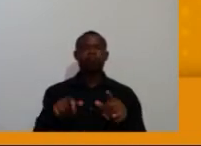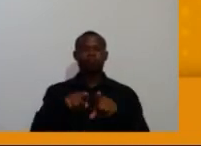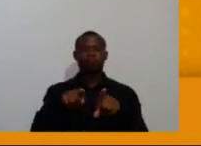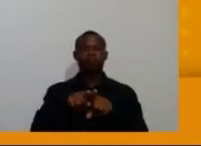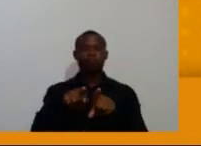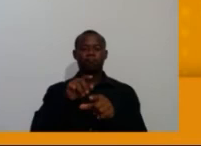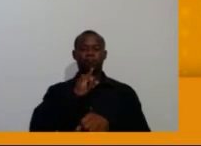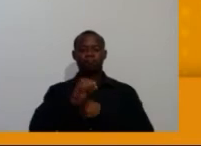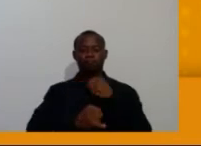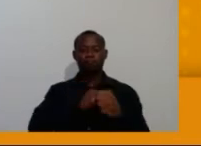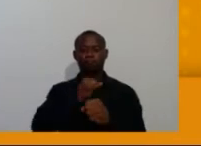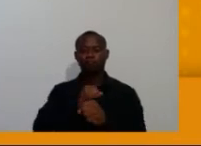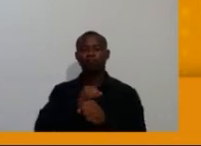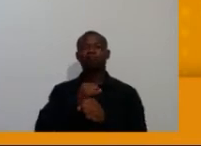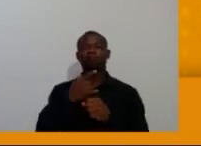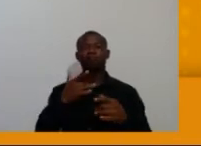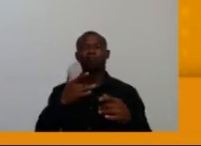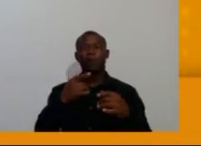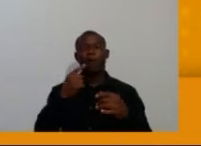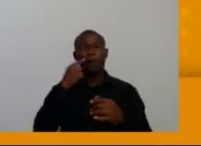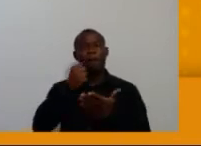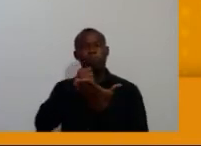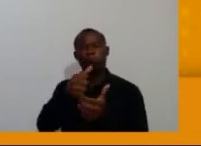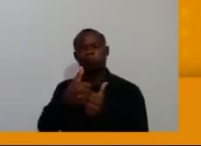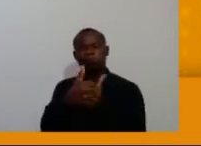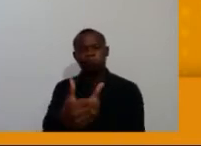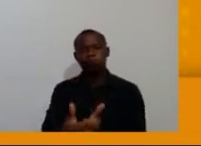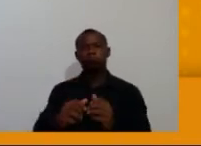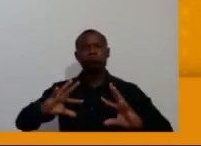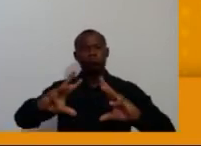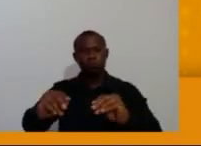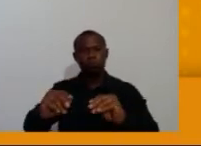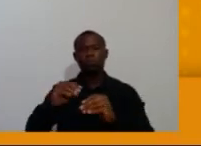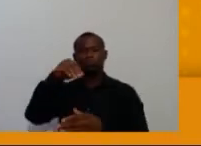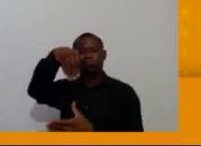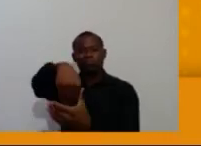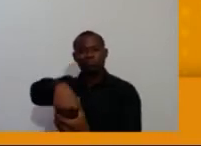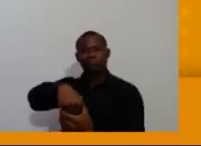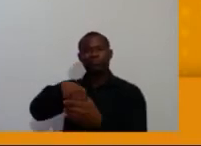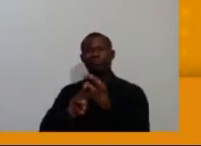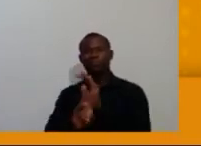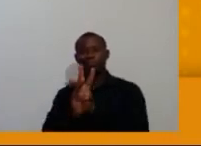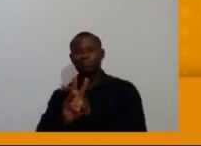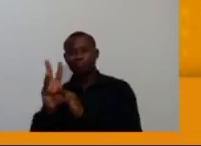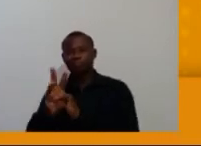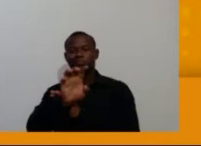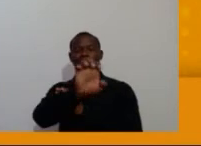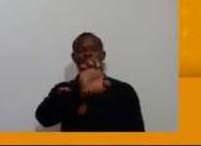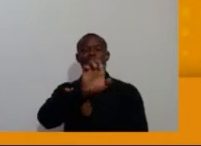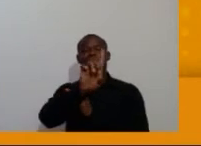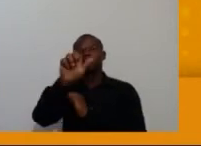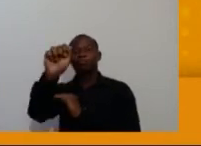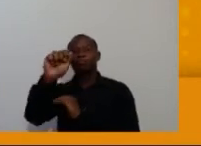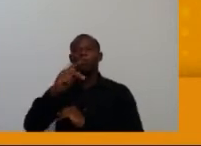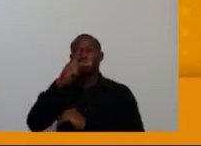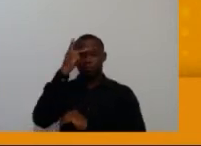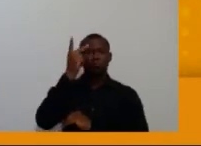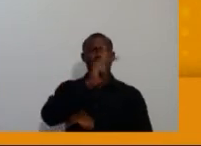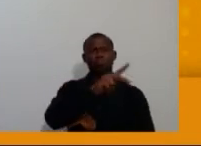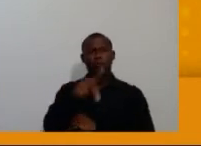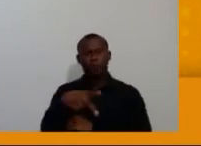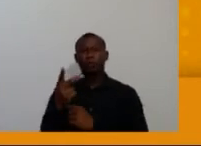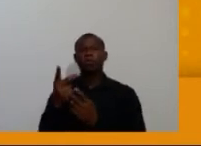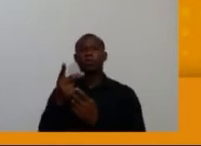Nós disponibilizamos para todos e a rede... Os representantes que atuam